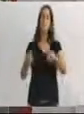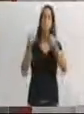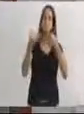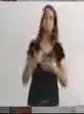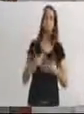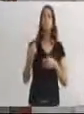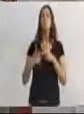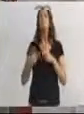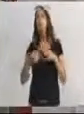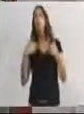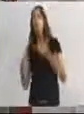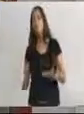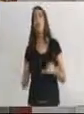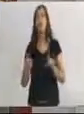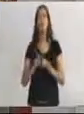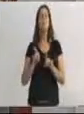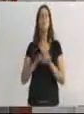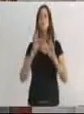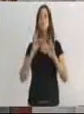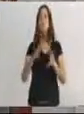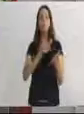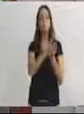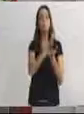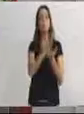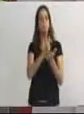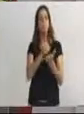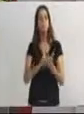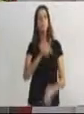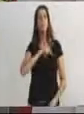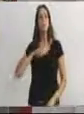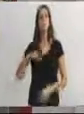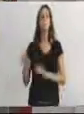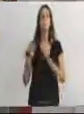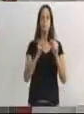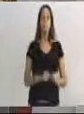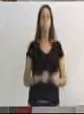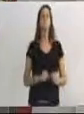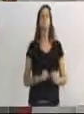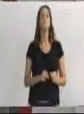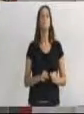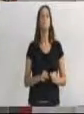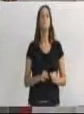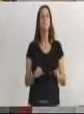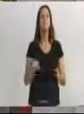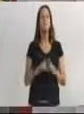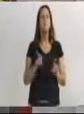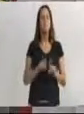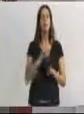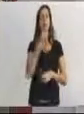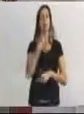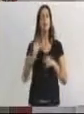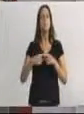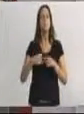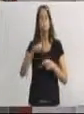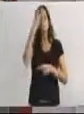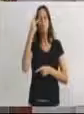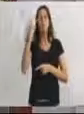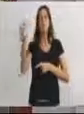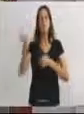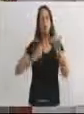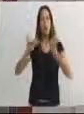todos os segmentos que o poder público atua e temos trabalhado também como gabinete nosso mandato para poder tornar mais ágil e